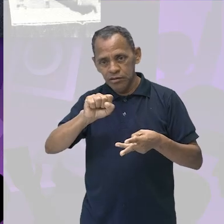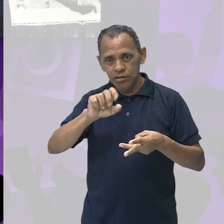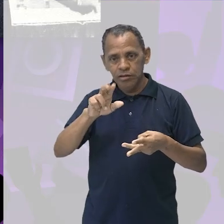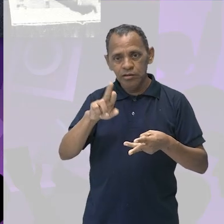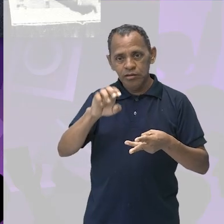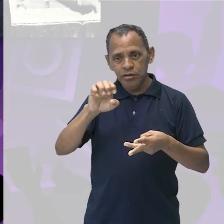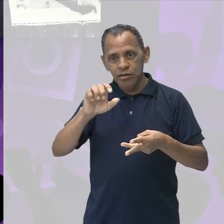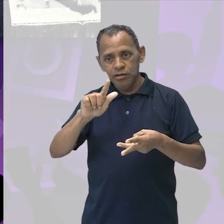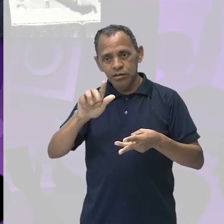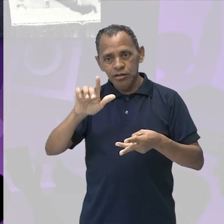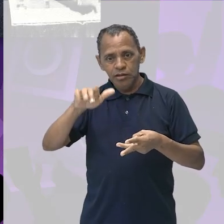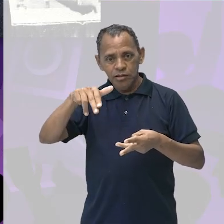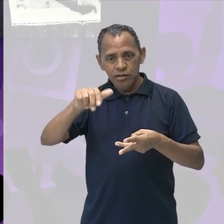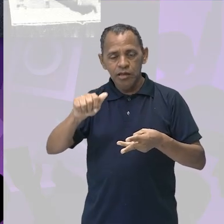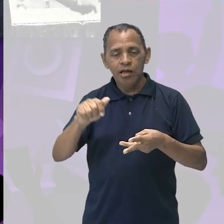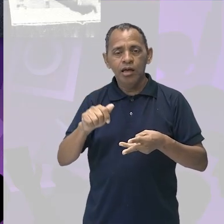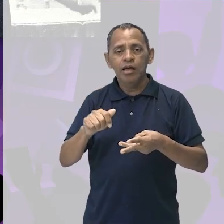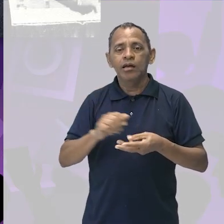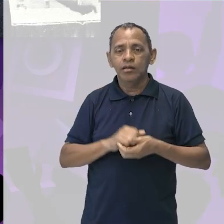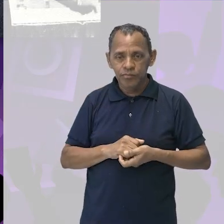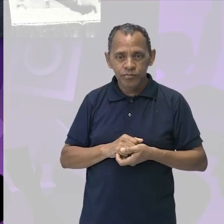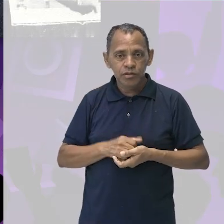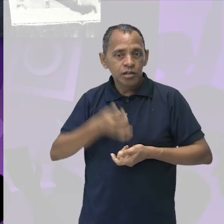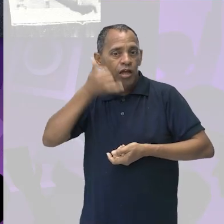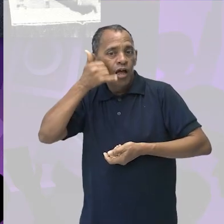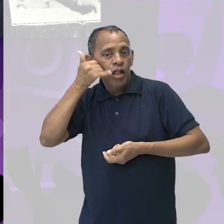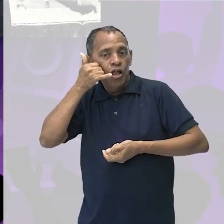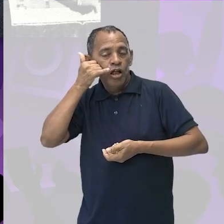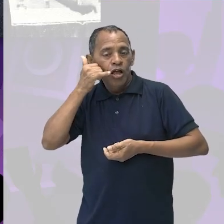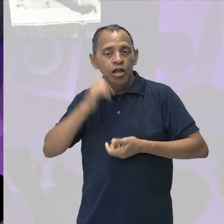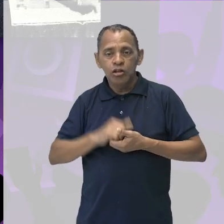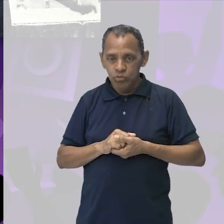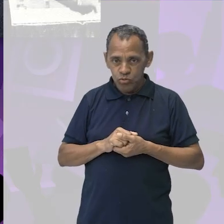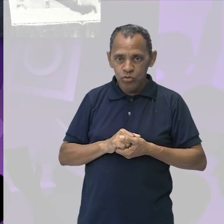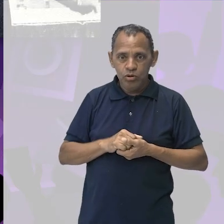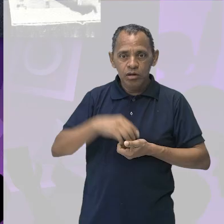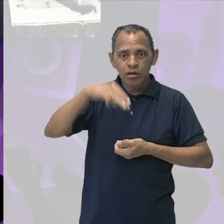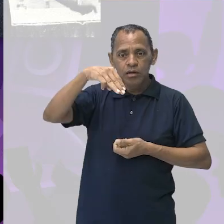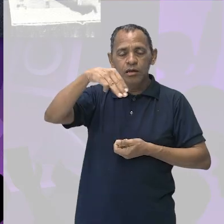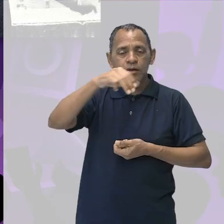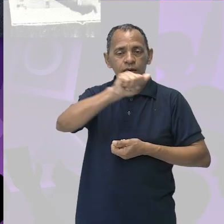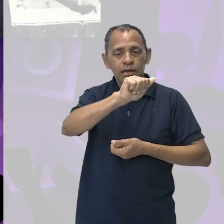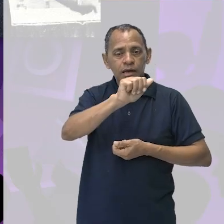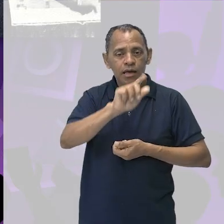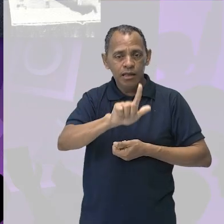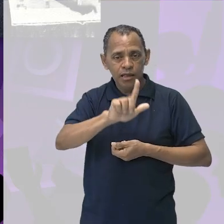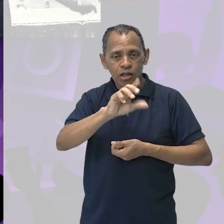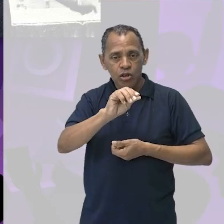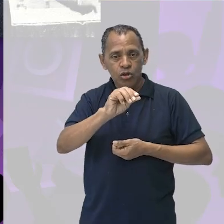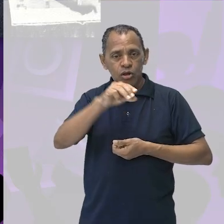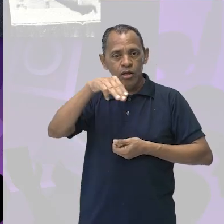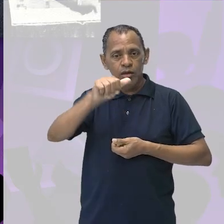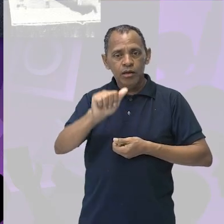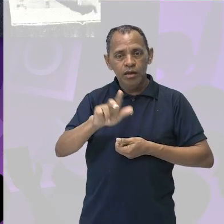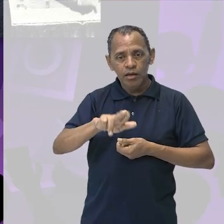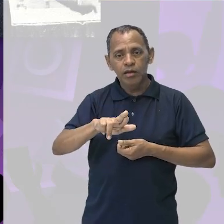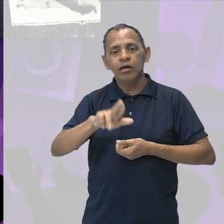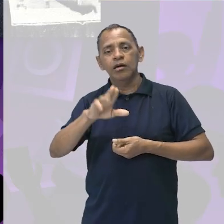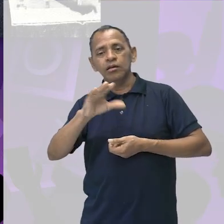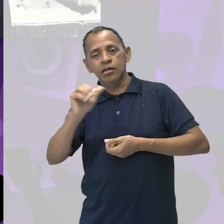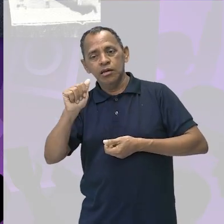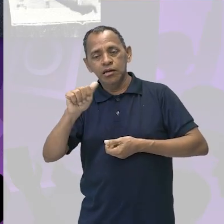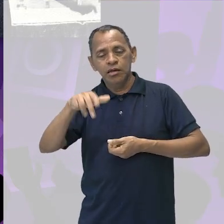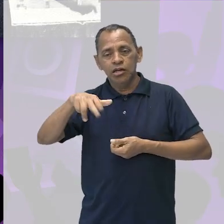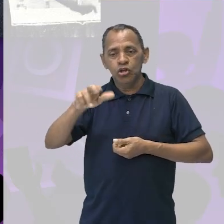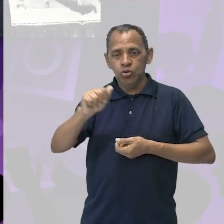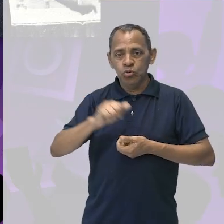com a música Alô, Alô, Marciano, que fazia uma crítica, né, nessa música à ditadura militar, como se estivesse falando